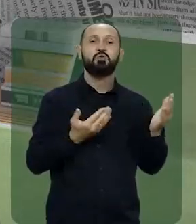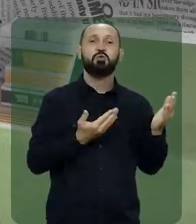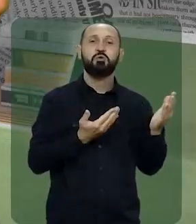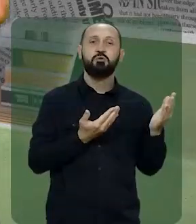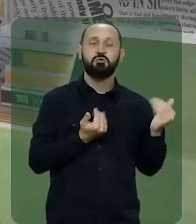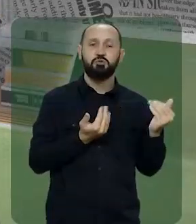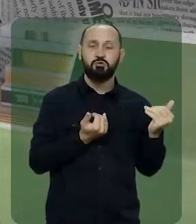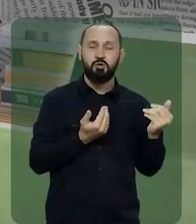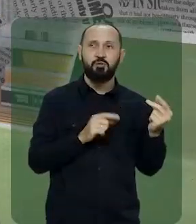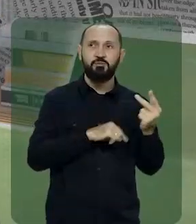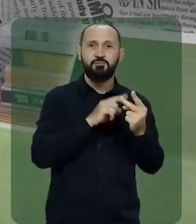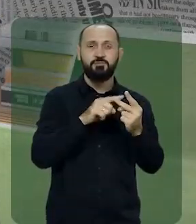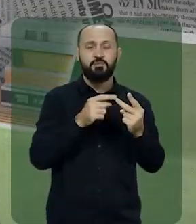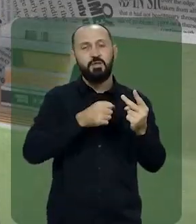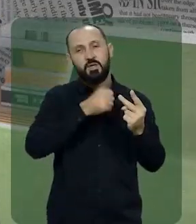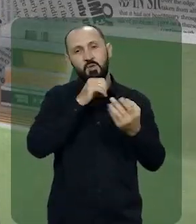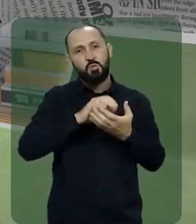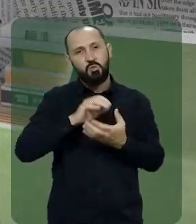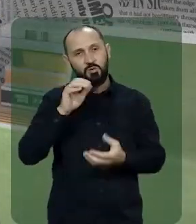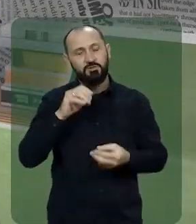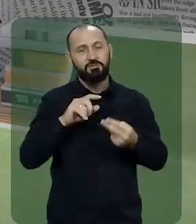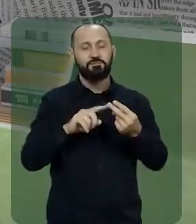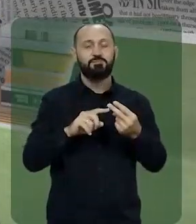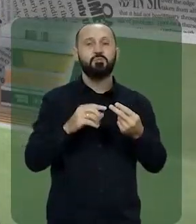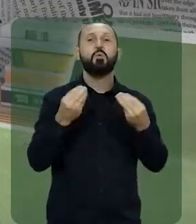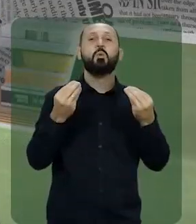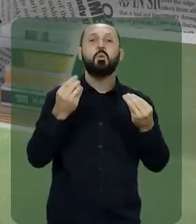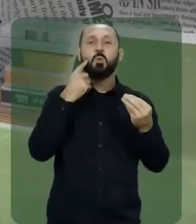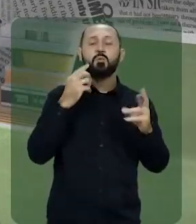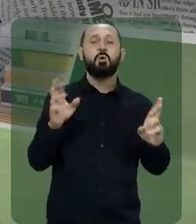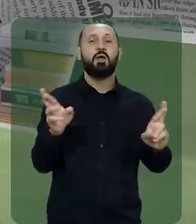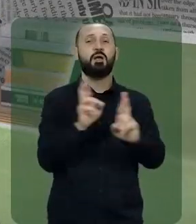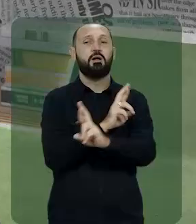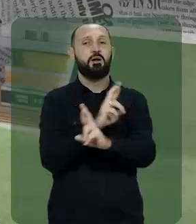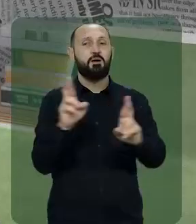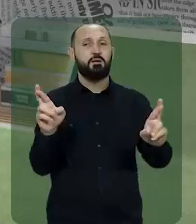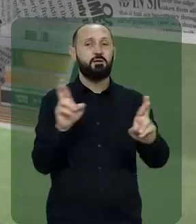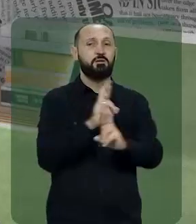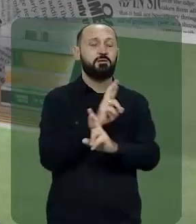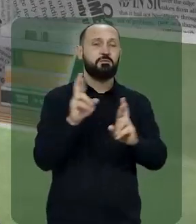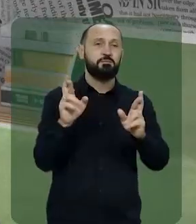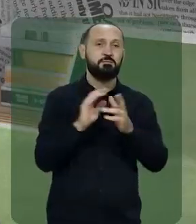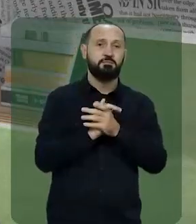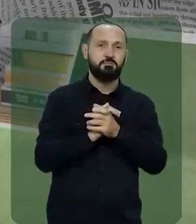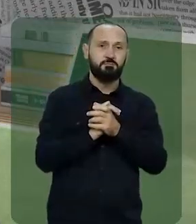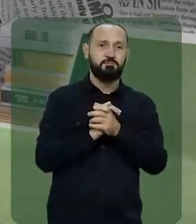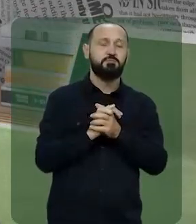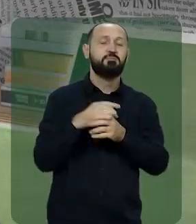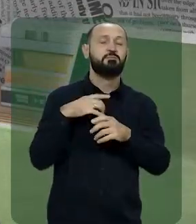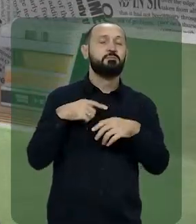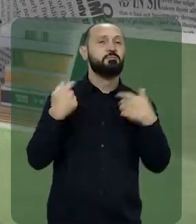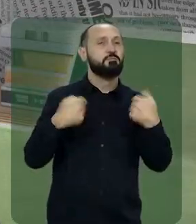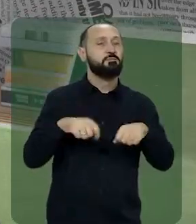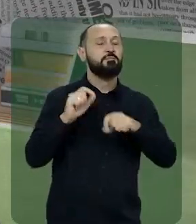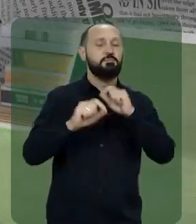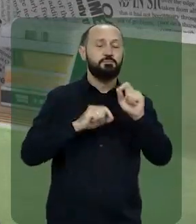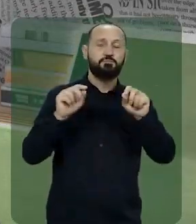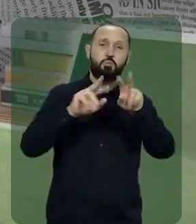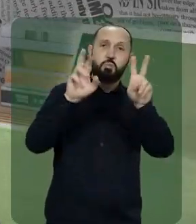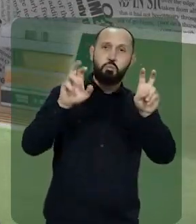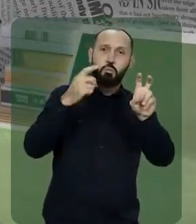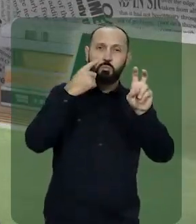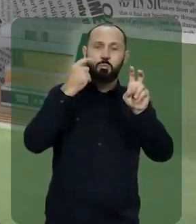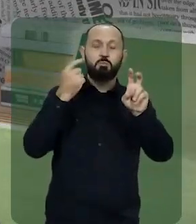jovem e do idoso, né? Como estão essas relações? Então é preciso tocar nessa temática, é